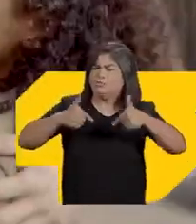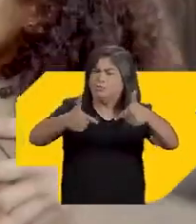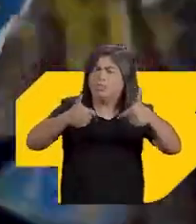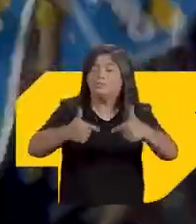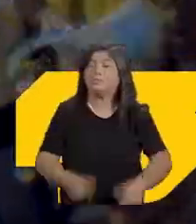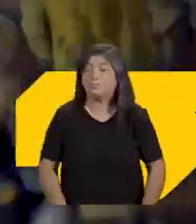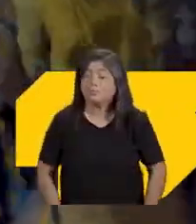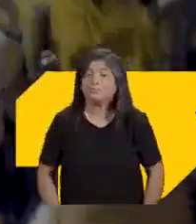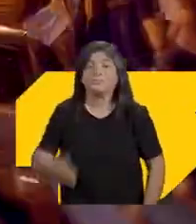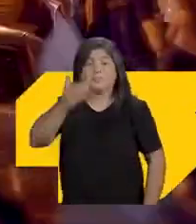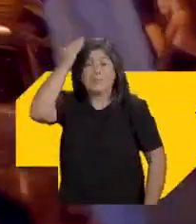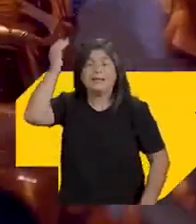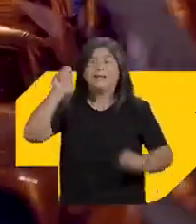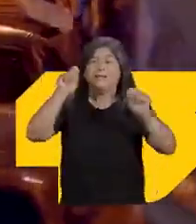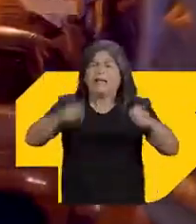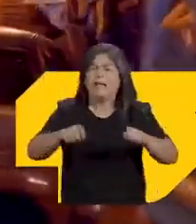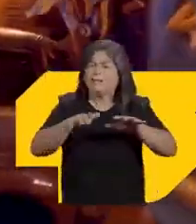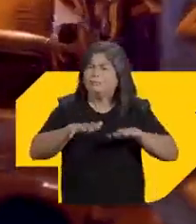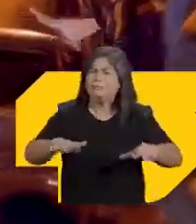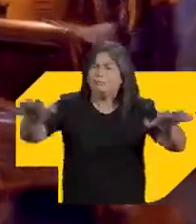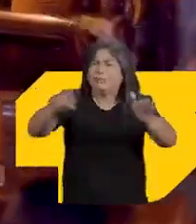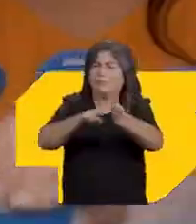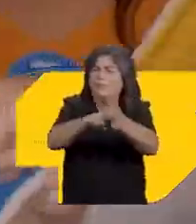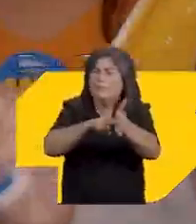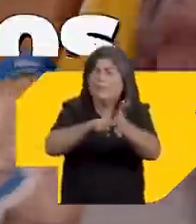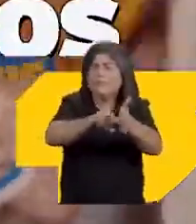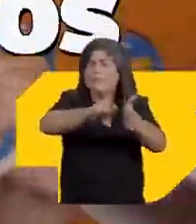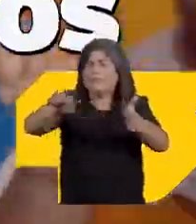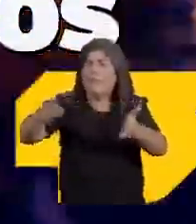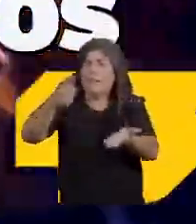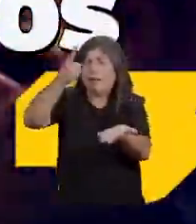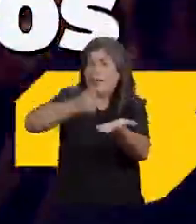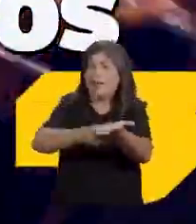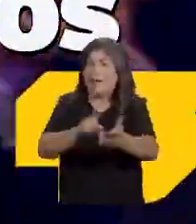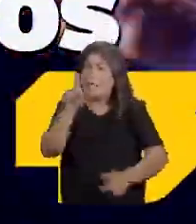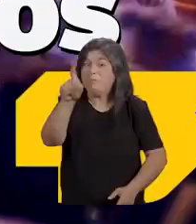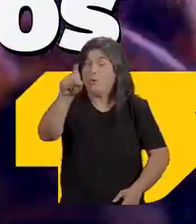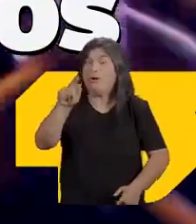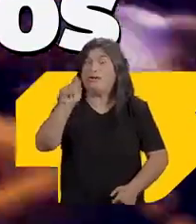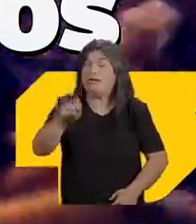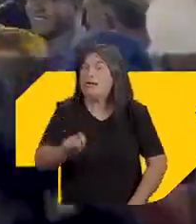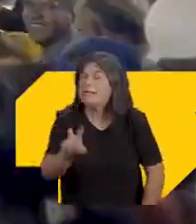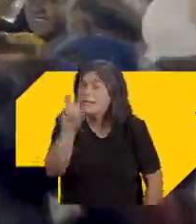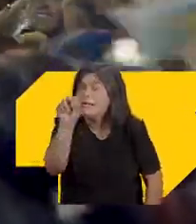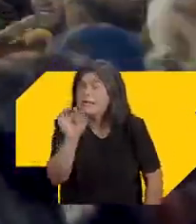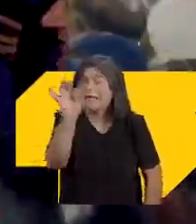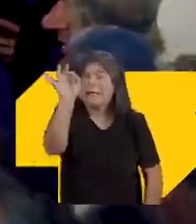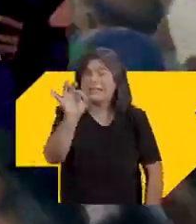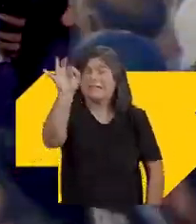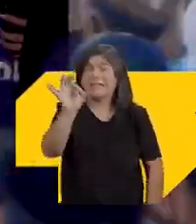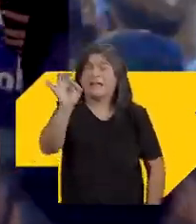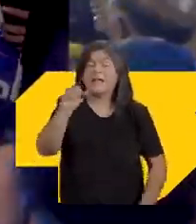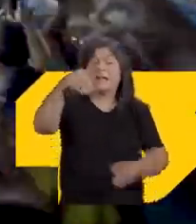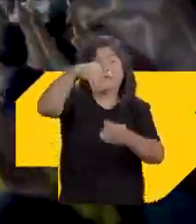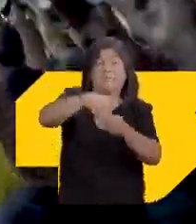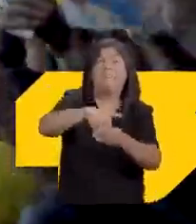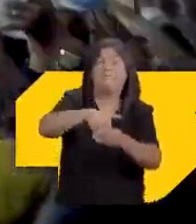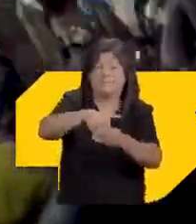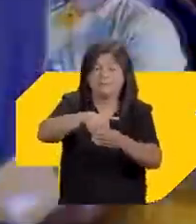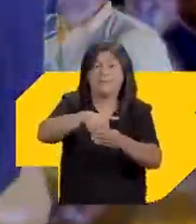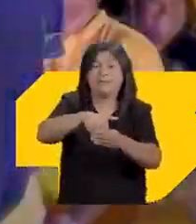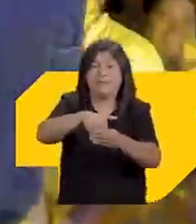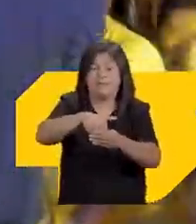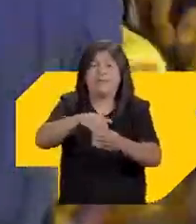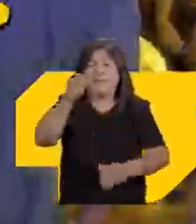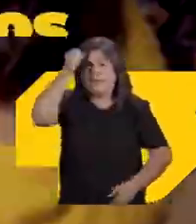competente e corajoso. Pedro já virou nas pesquisas porque vai governar para todos. Pesquisa Veritá confirma, Pedro virou com mais